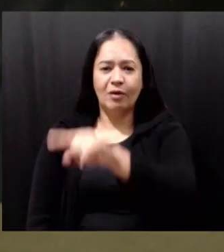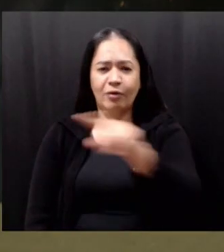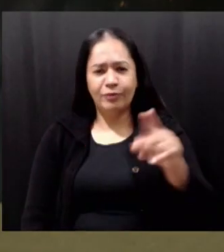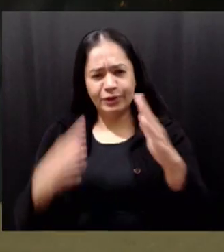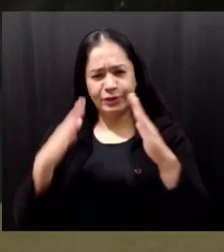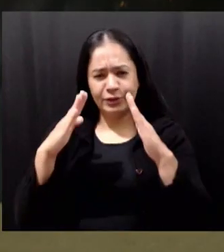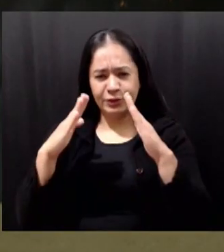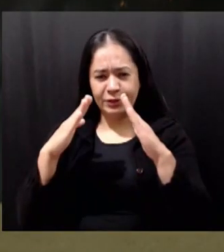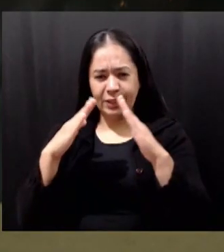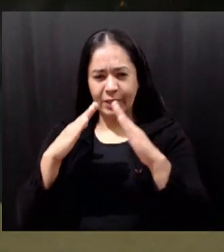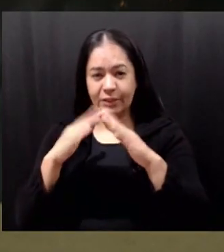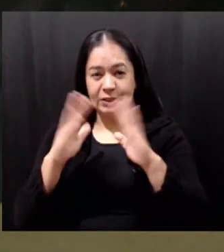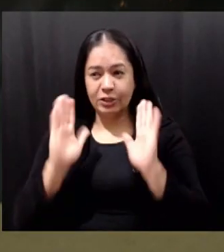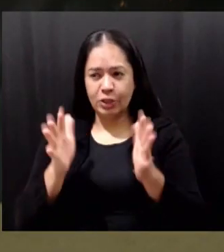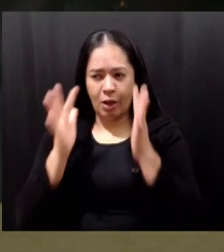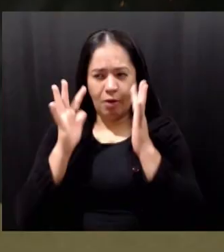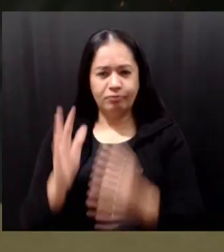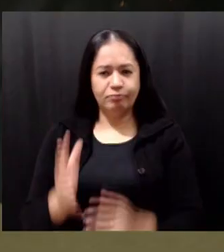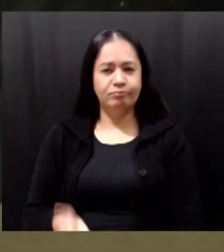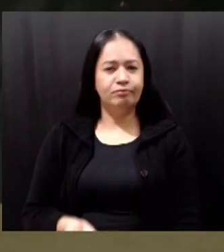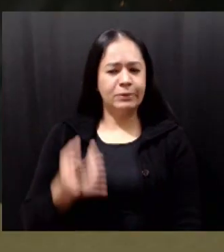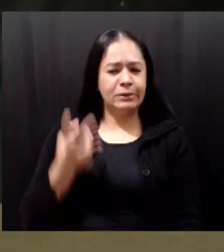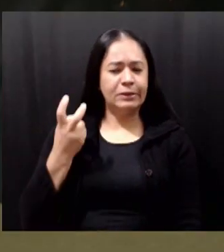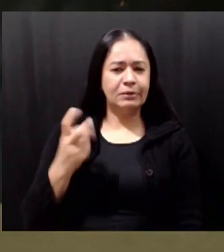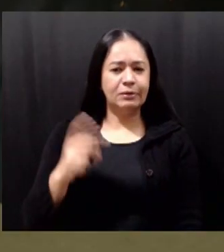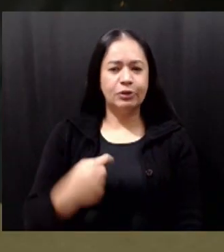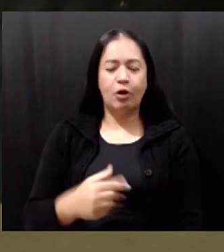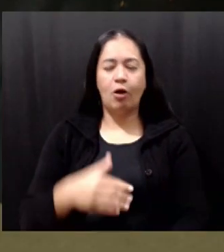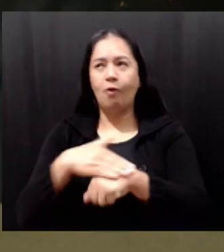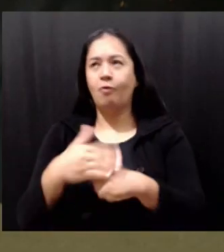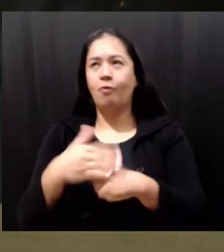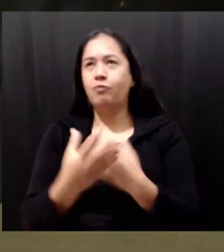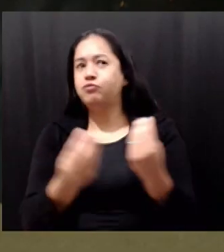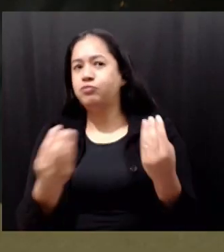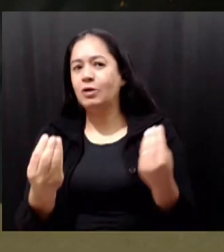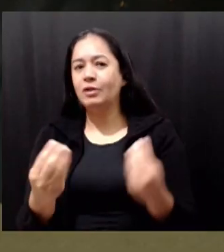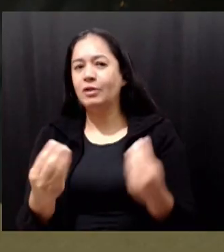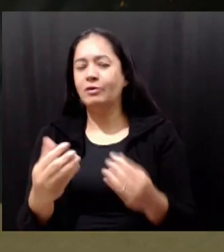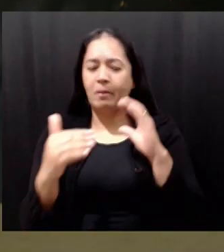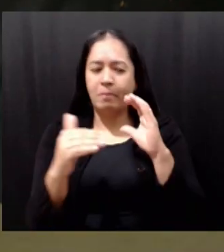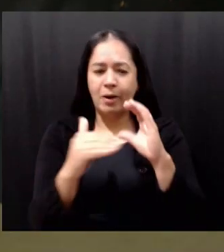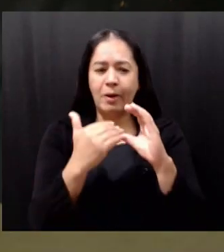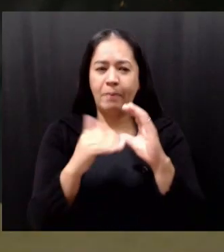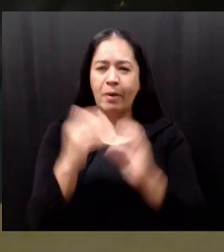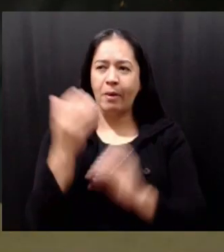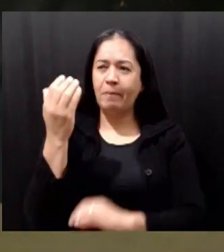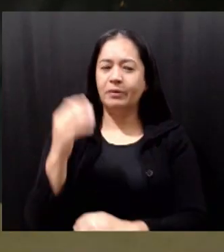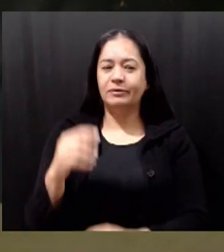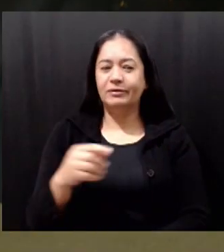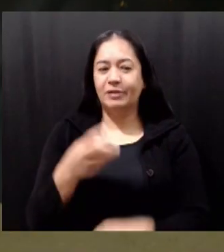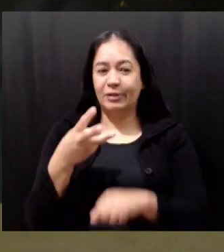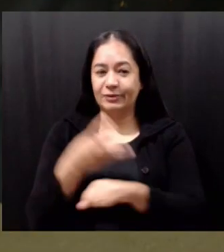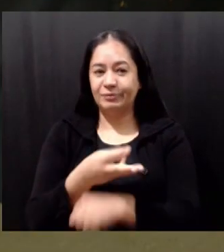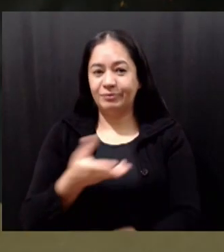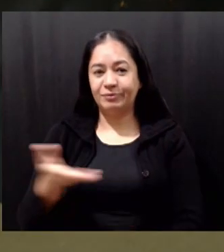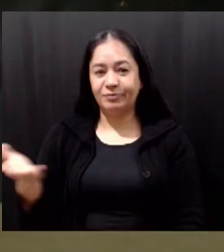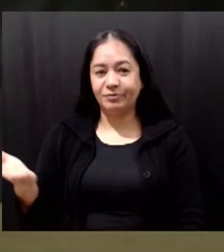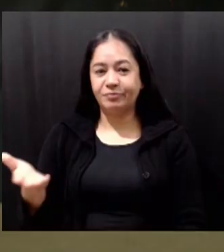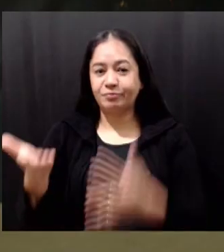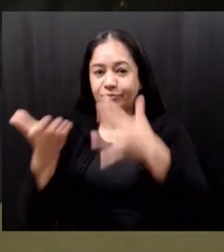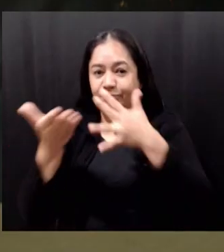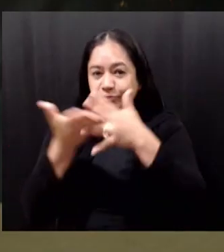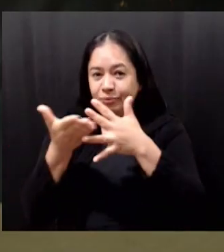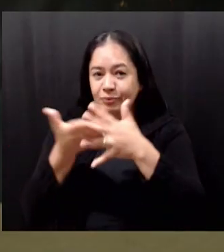que hoje nós temos muito que conversar? Vai mandando para a gente aí a sua mensagem através do WhatsApp. No segundo bloco, a gente interage